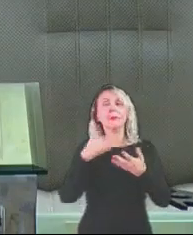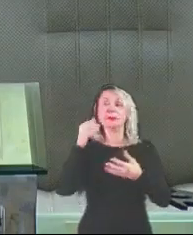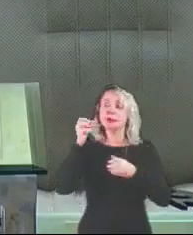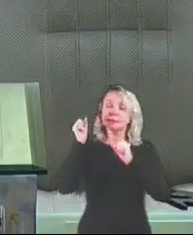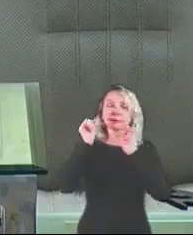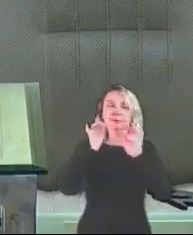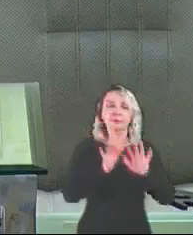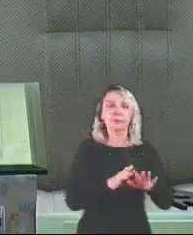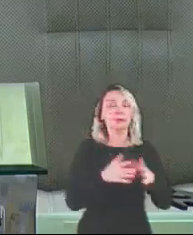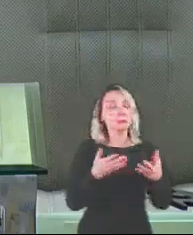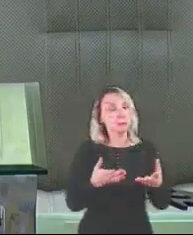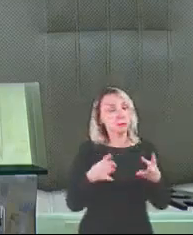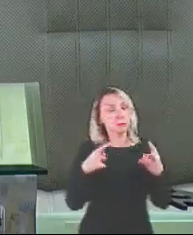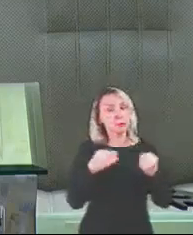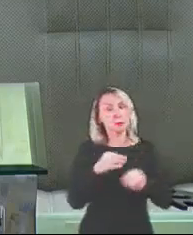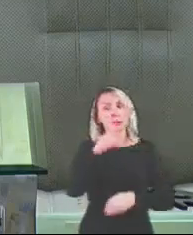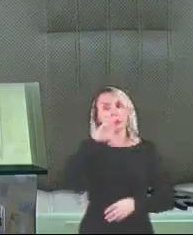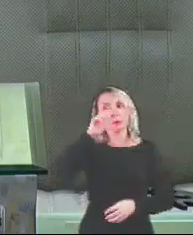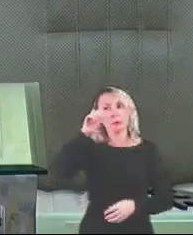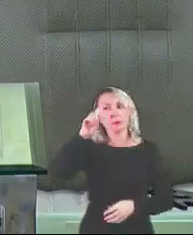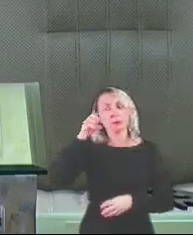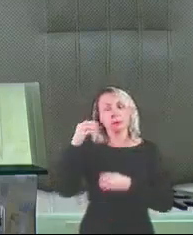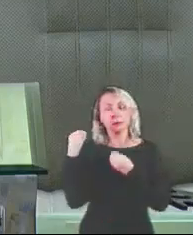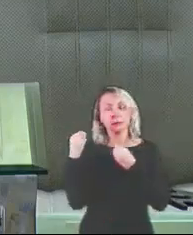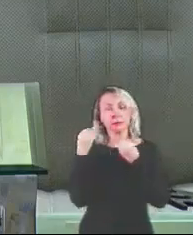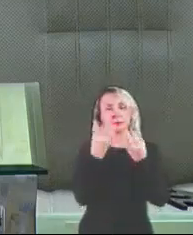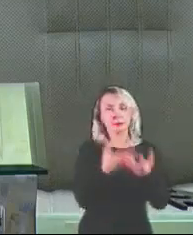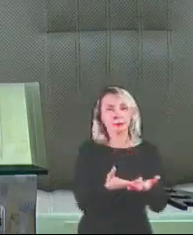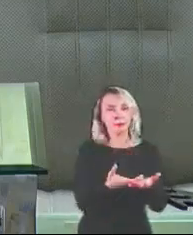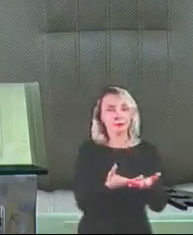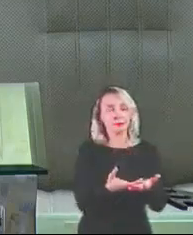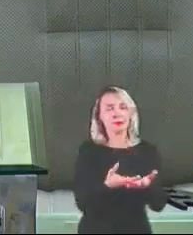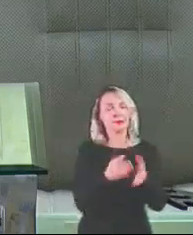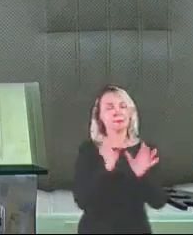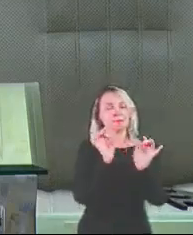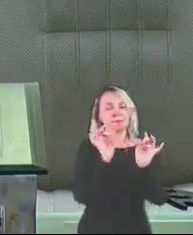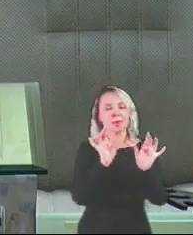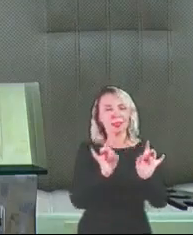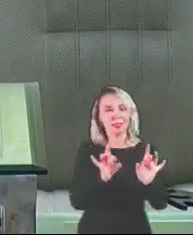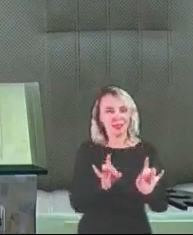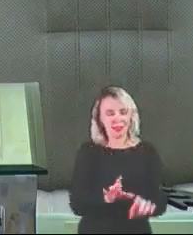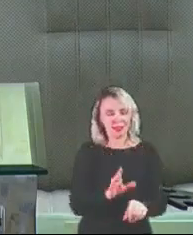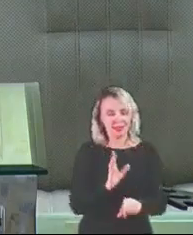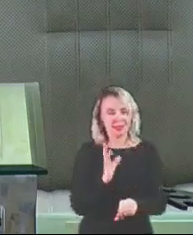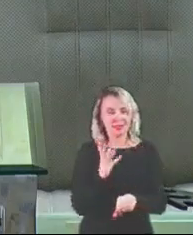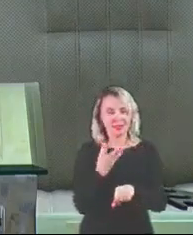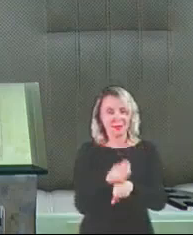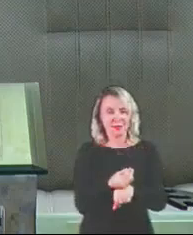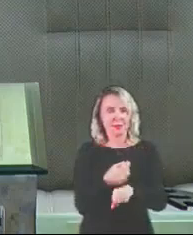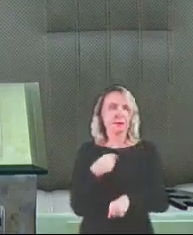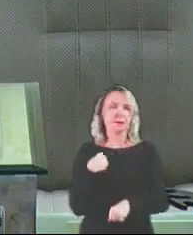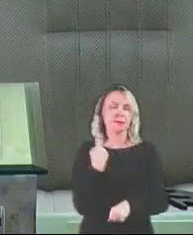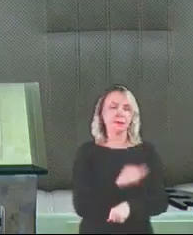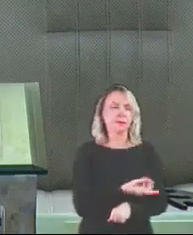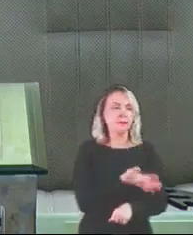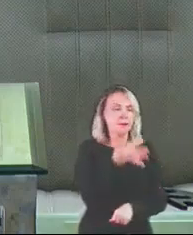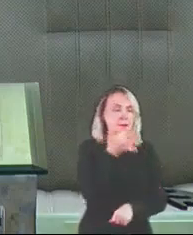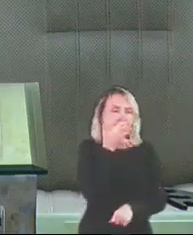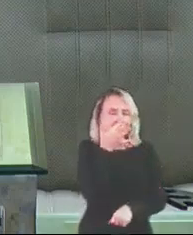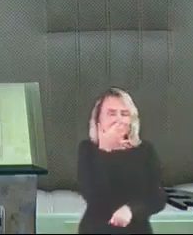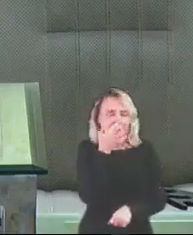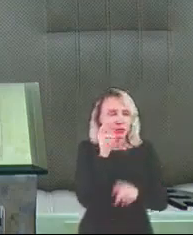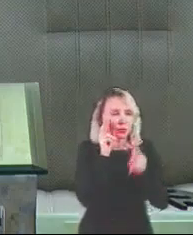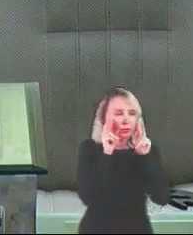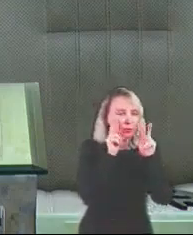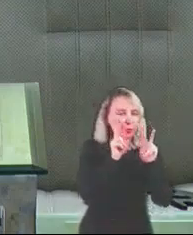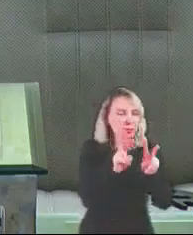Então, tudo aquilo que Deus nos dá é privilégio da igreja. Nós temos contemplado coisas que, se nós